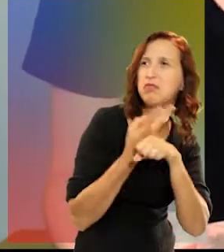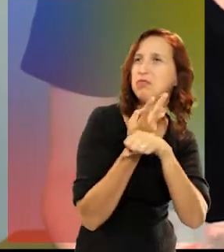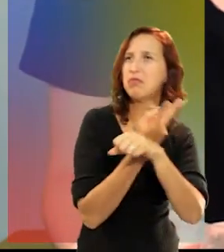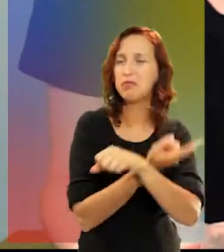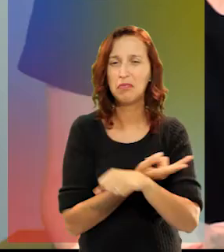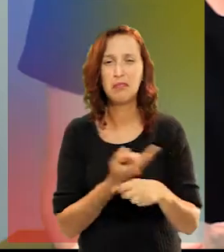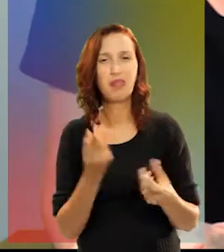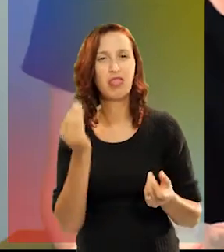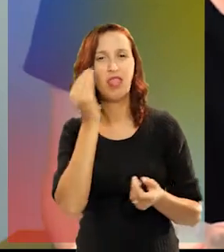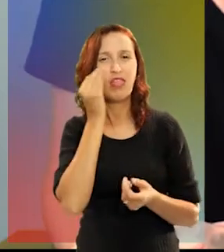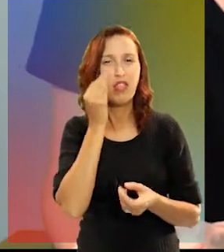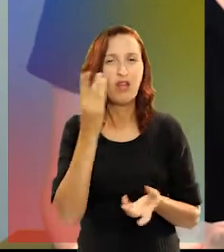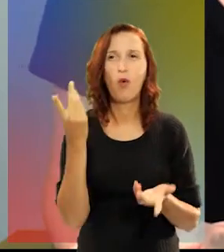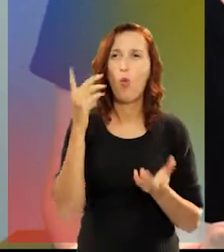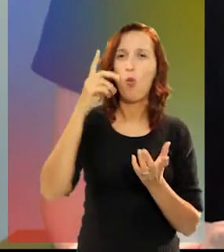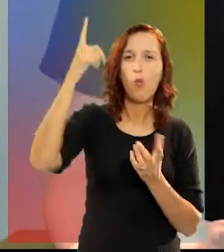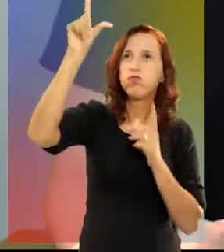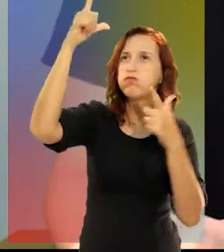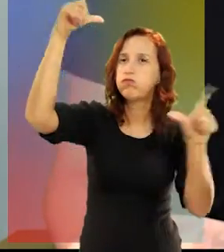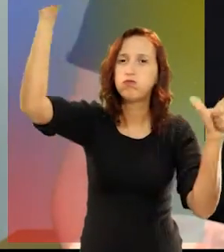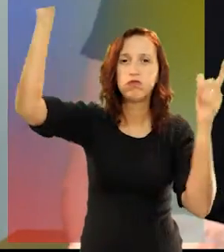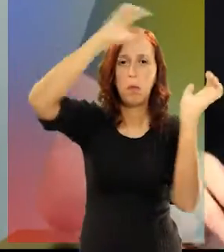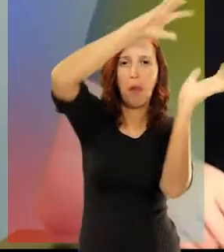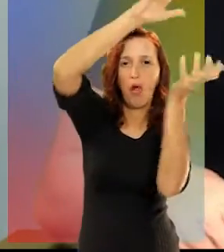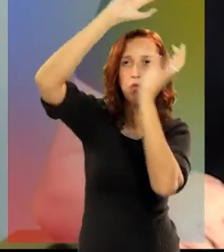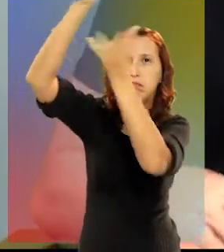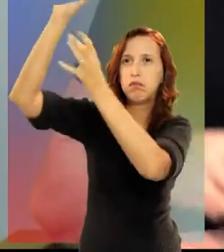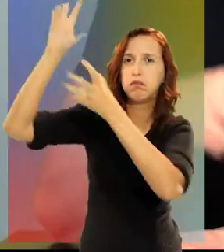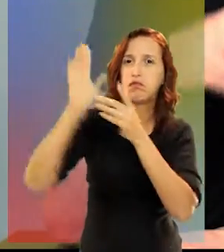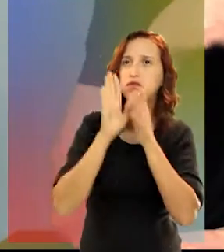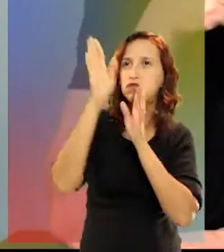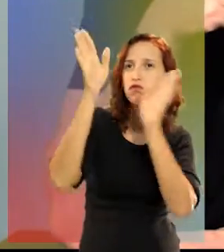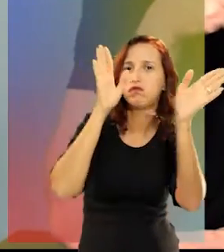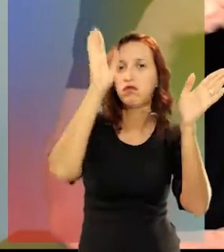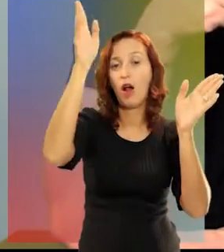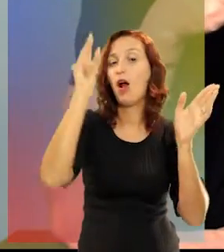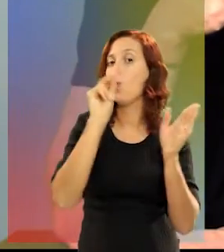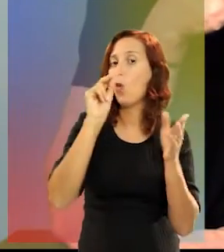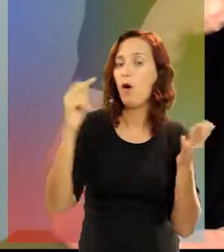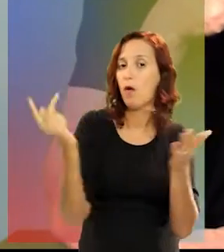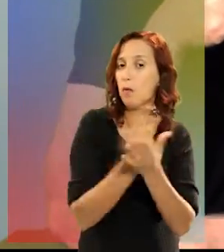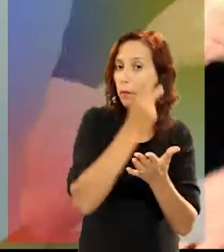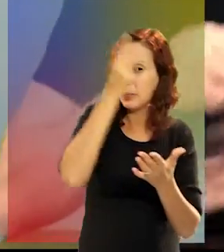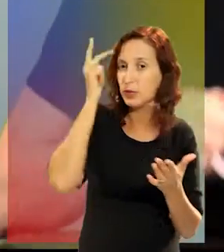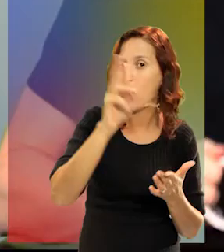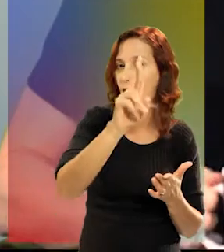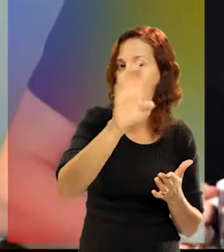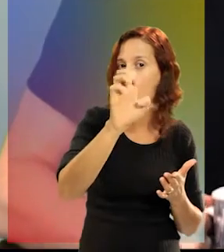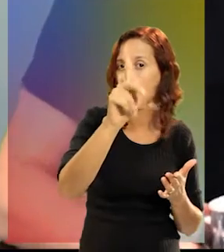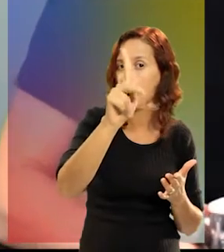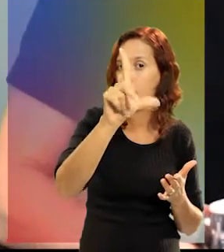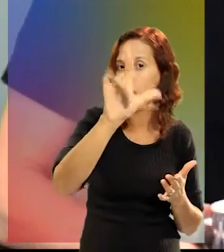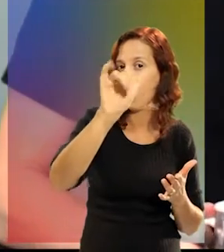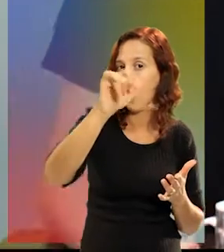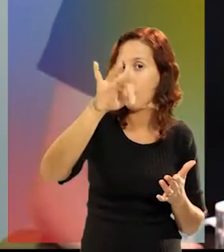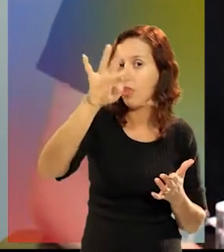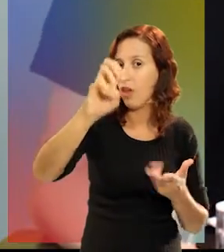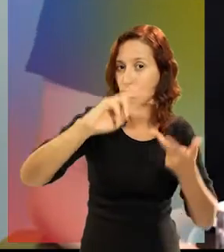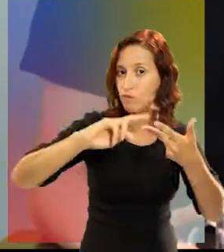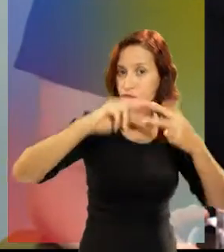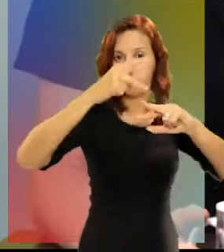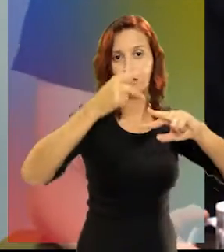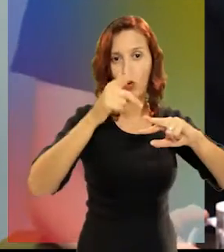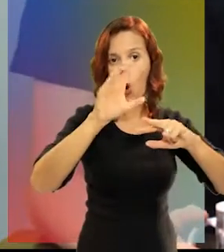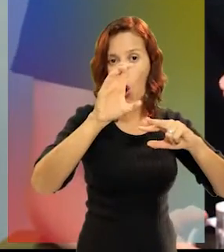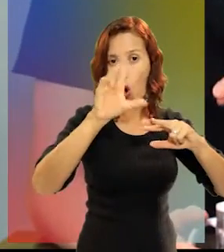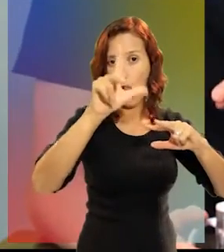numa tentativa de colonizar outros planetas, né? E aí que entram os replicantes. Replicantes, que não são robôs,